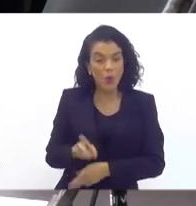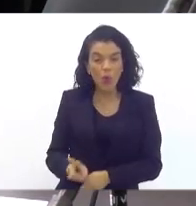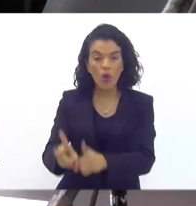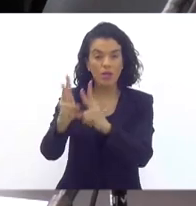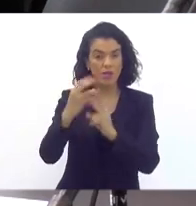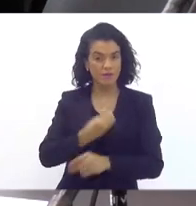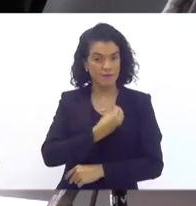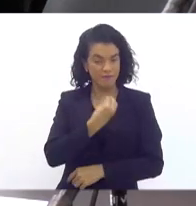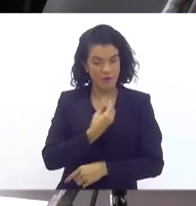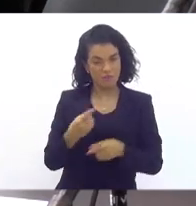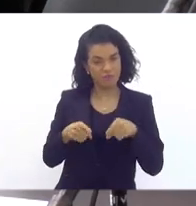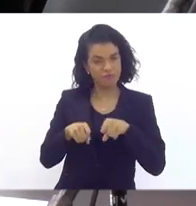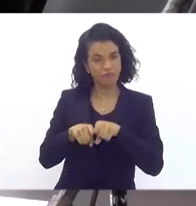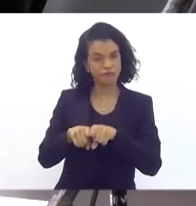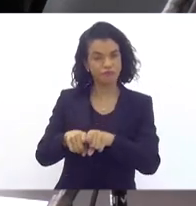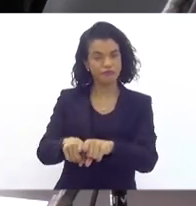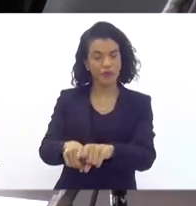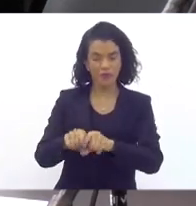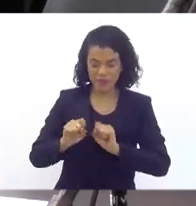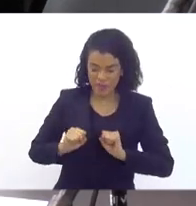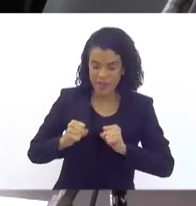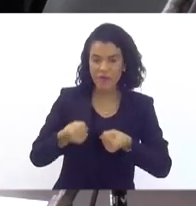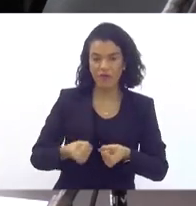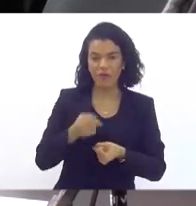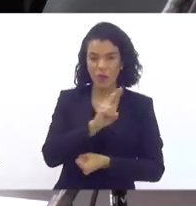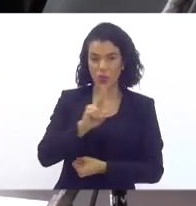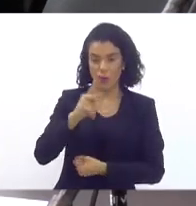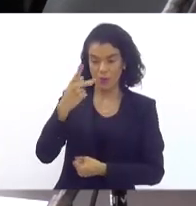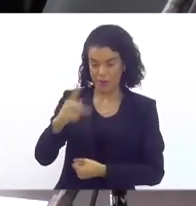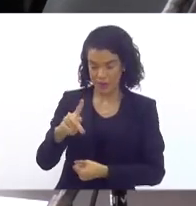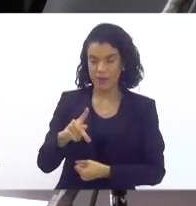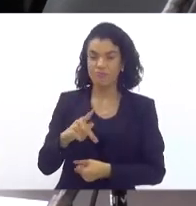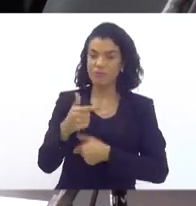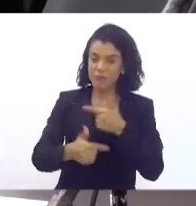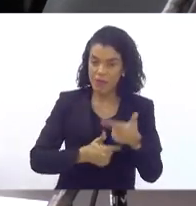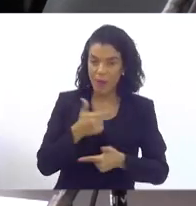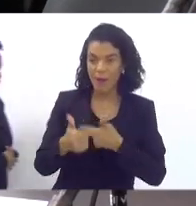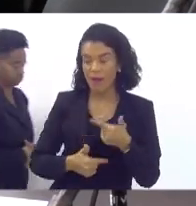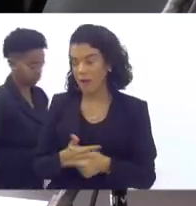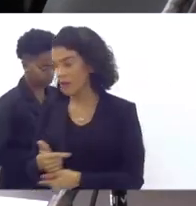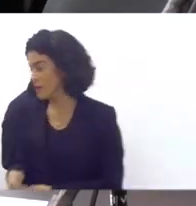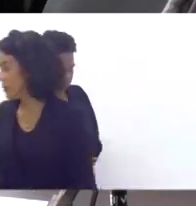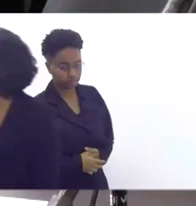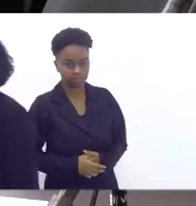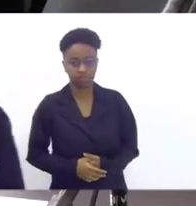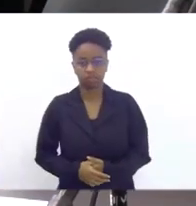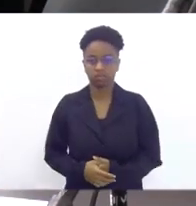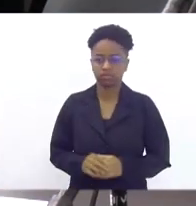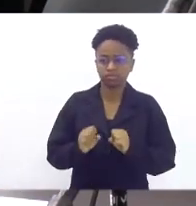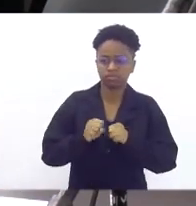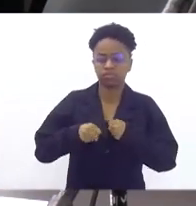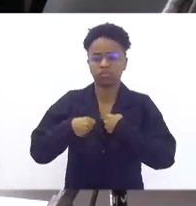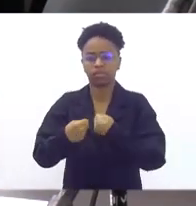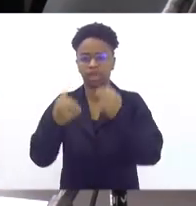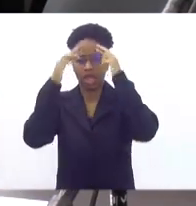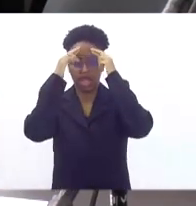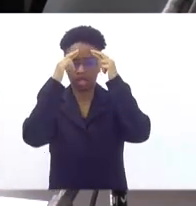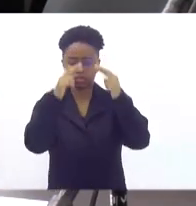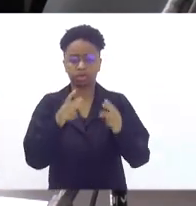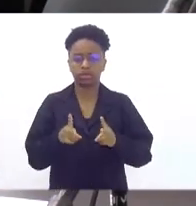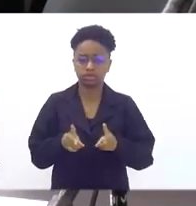estarei caminhando e defendendo o nome dele trabalhou no com muita lisura Com muito respeito